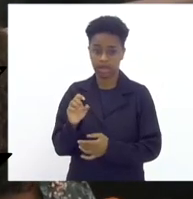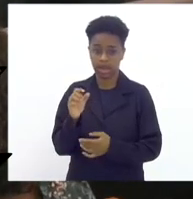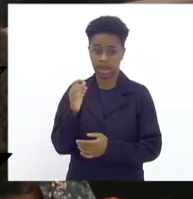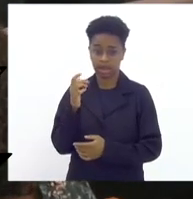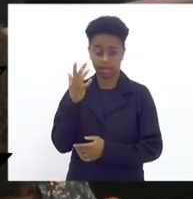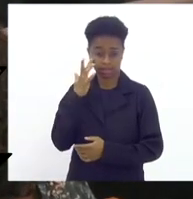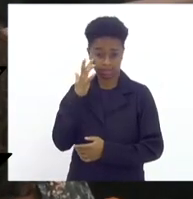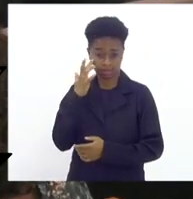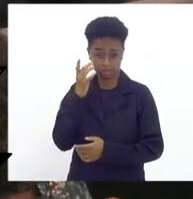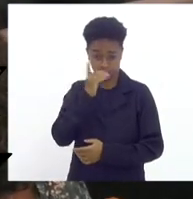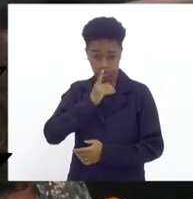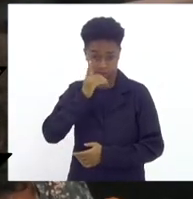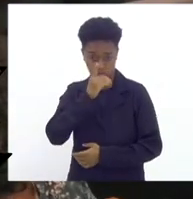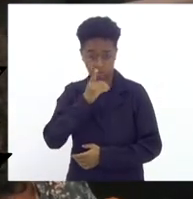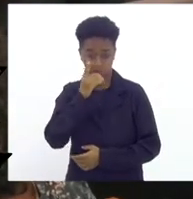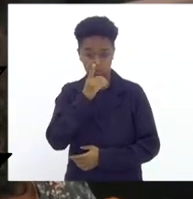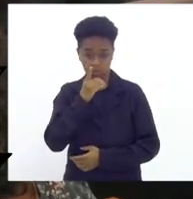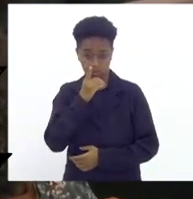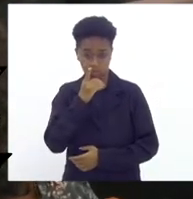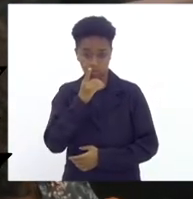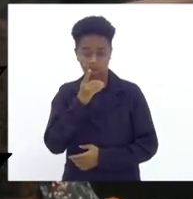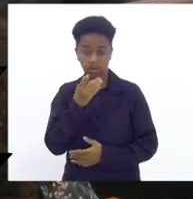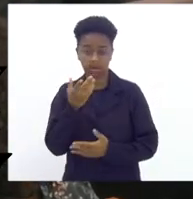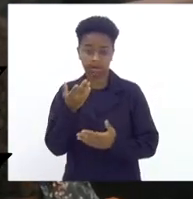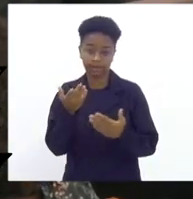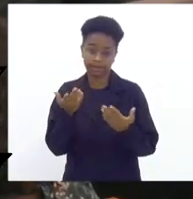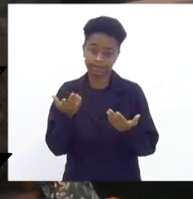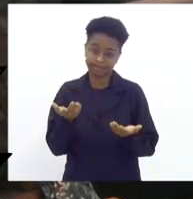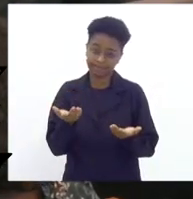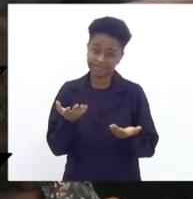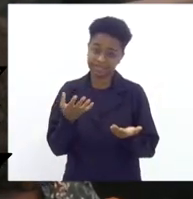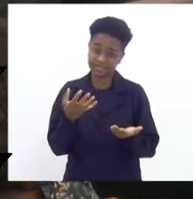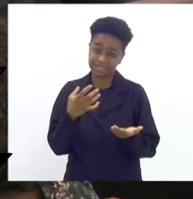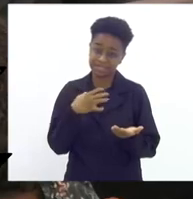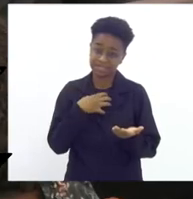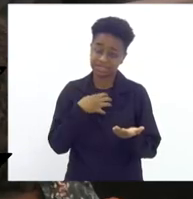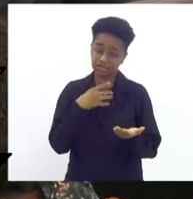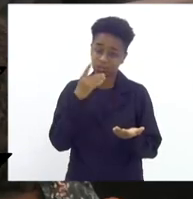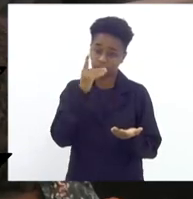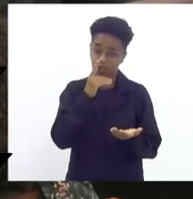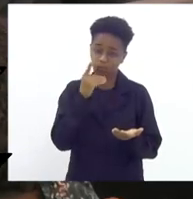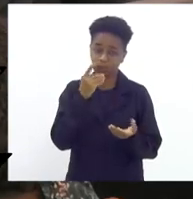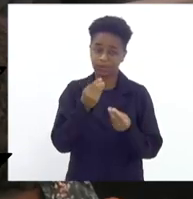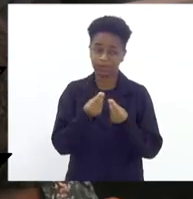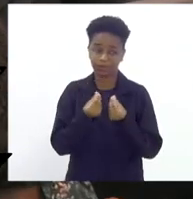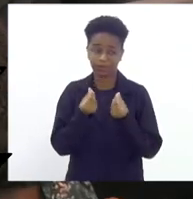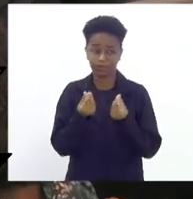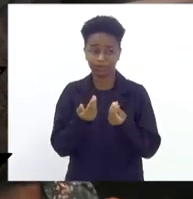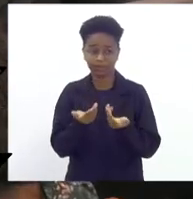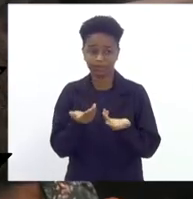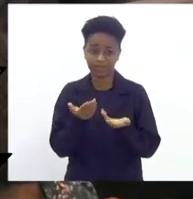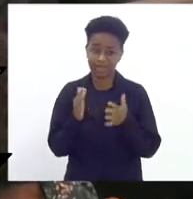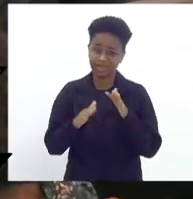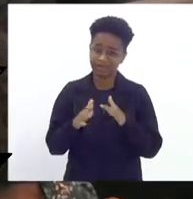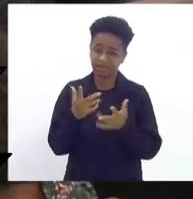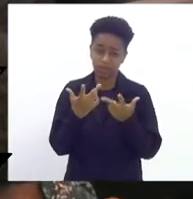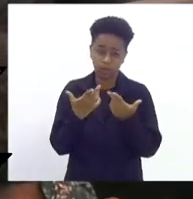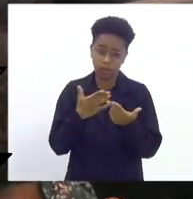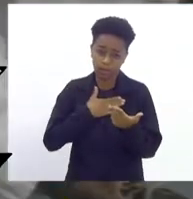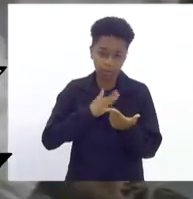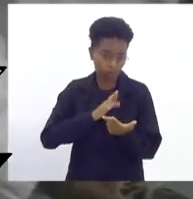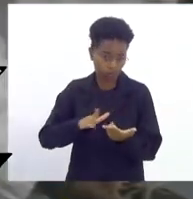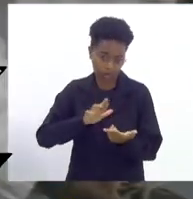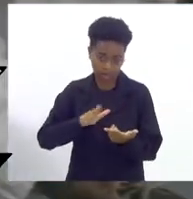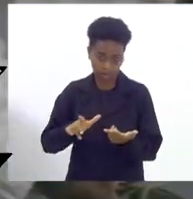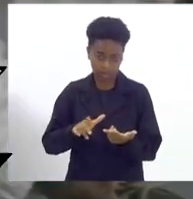amanhã que é domingo vai estar passando um domingo pode não ser igual ao meu